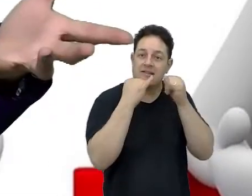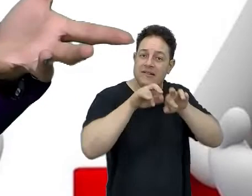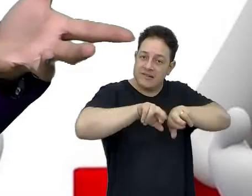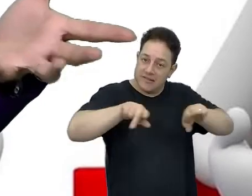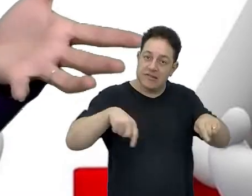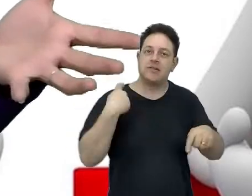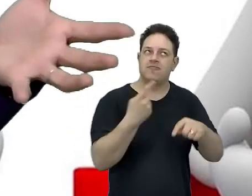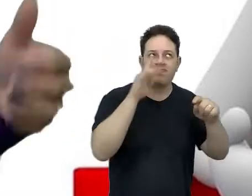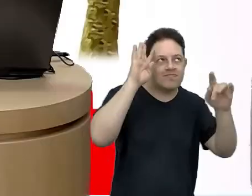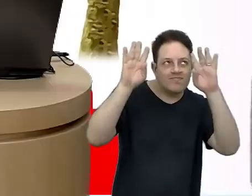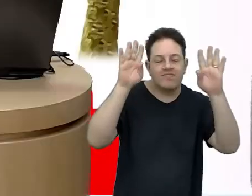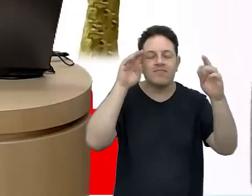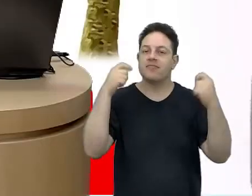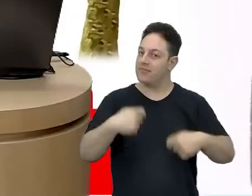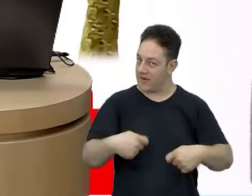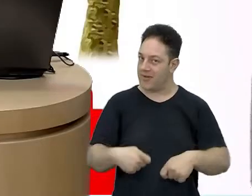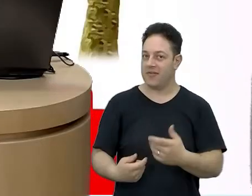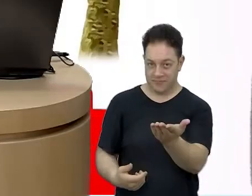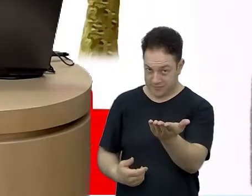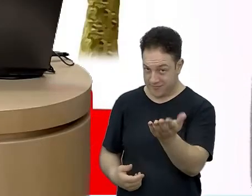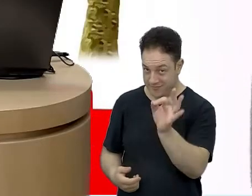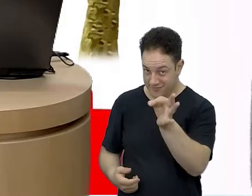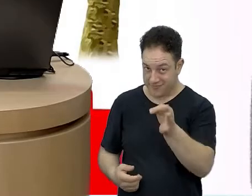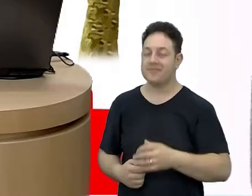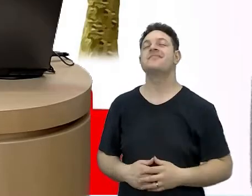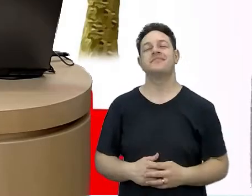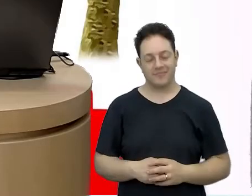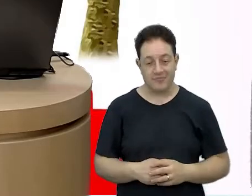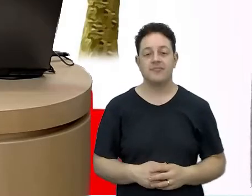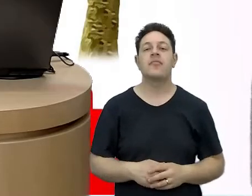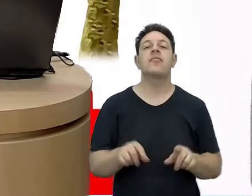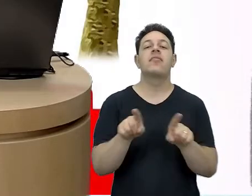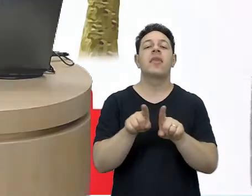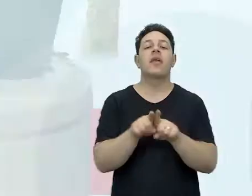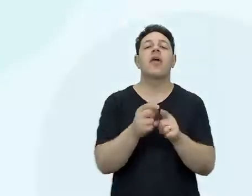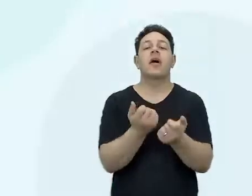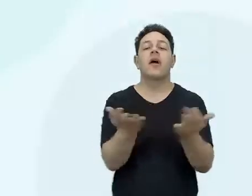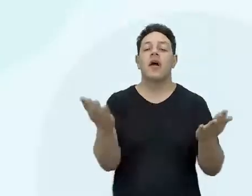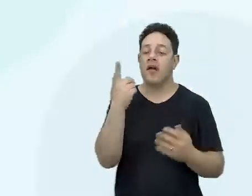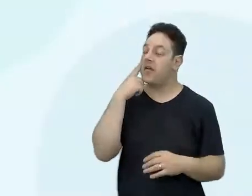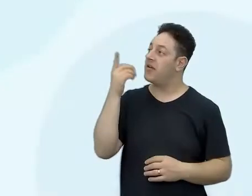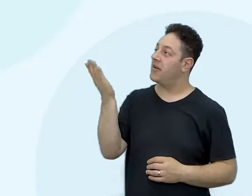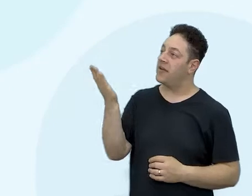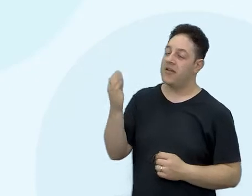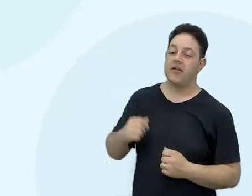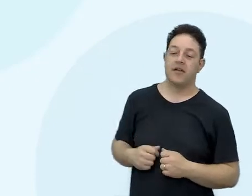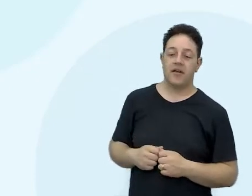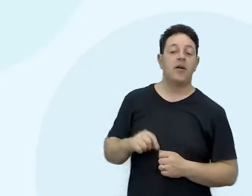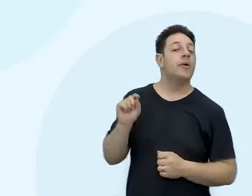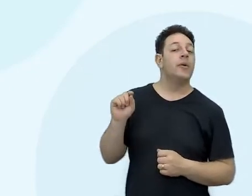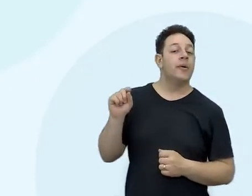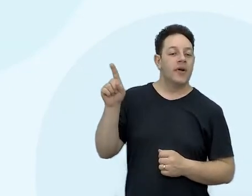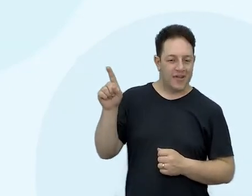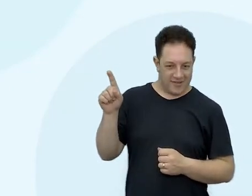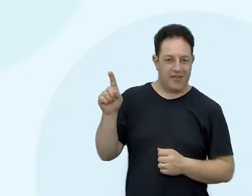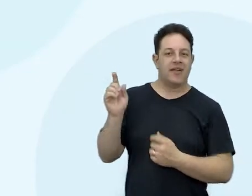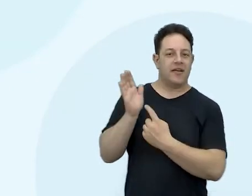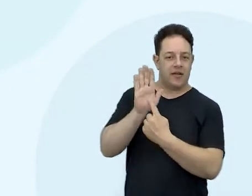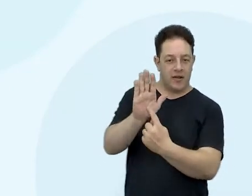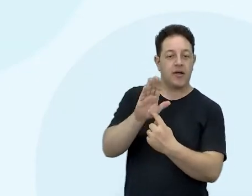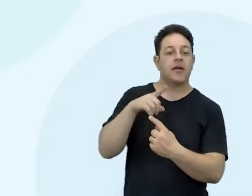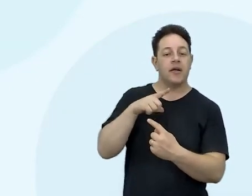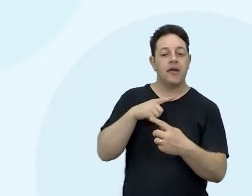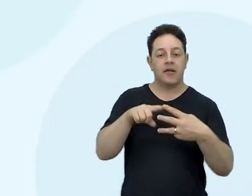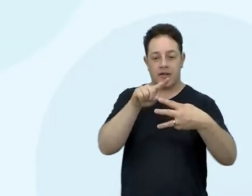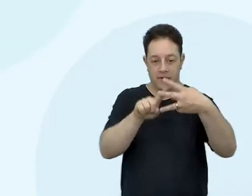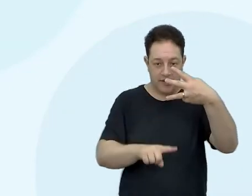pensar nisso. Sim. Beleza? Beleza. E eu deixei para vocês também, o nosso diretor vai voltar a telinha para vocês, 3